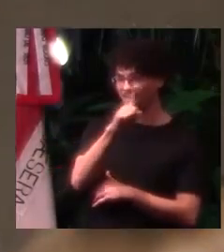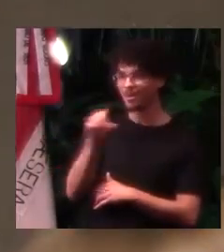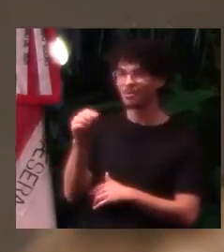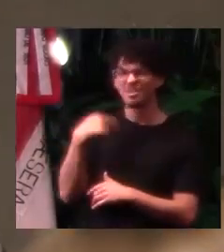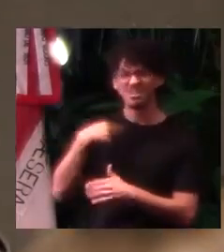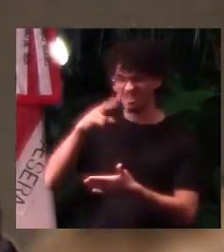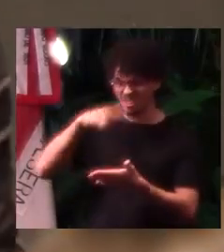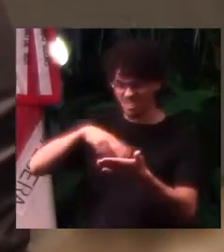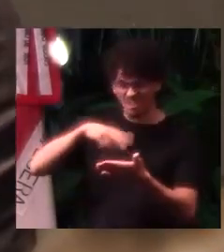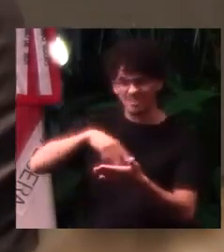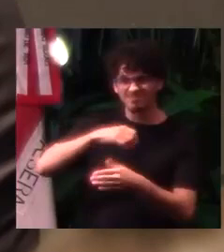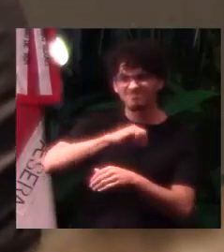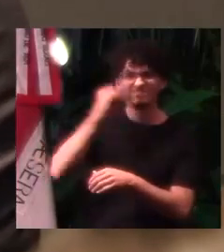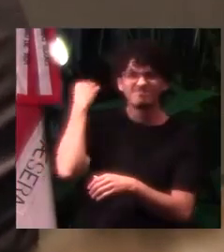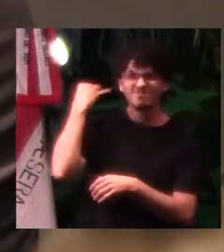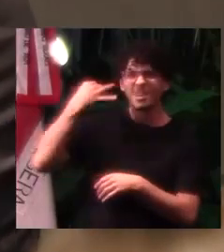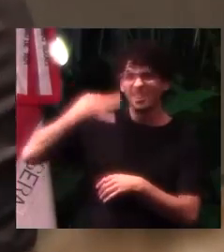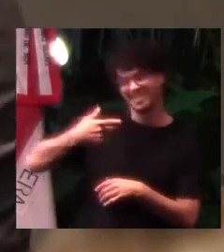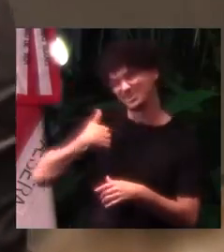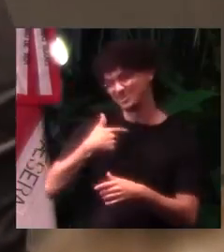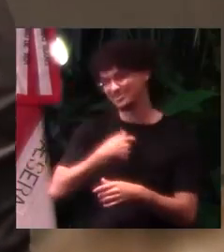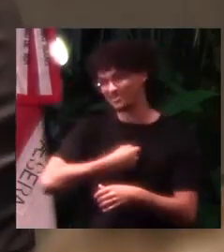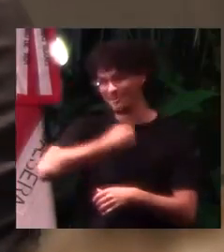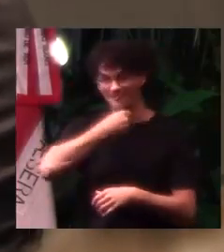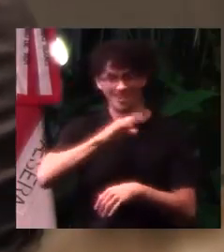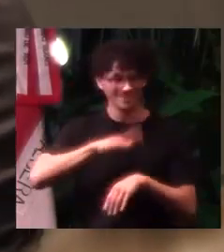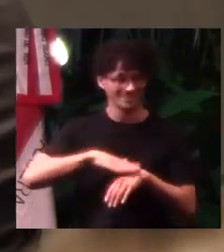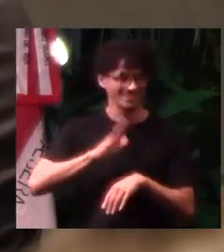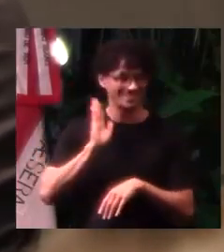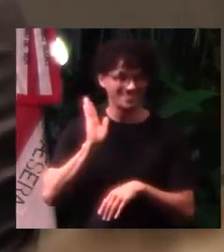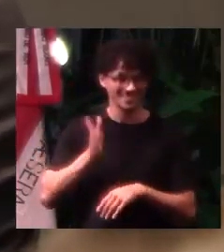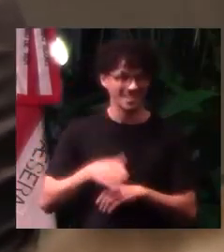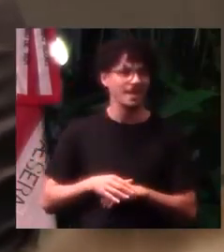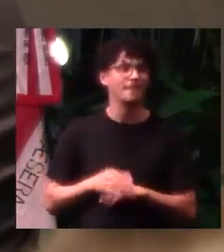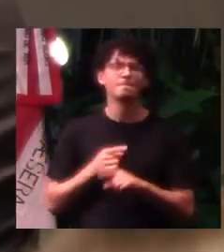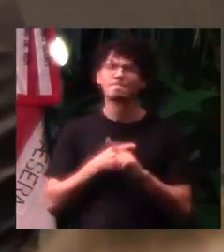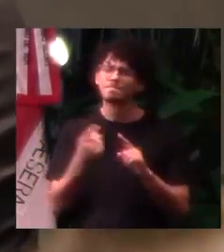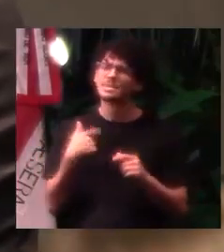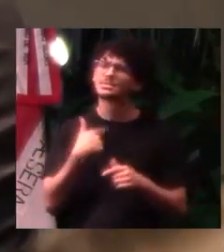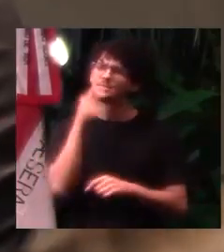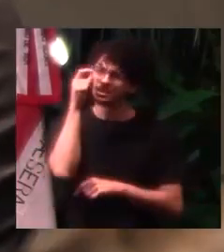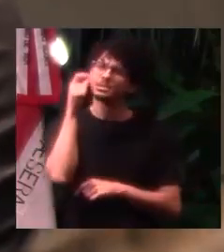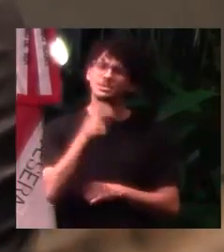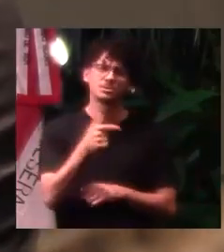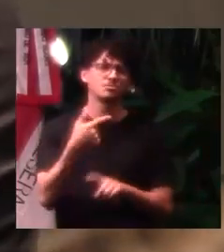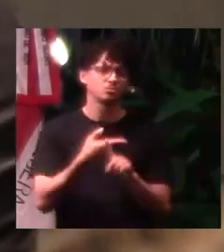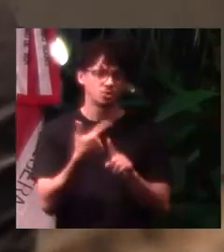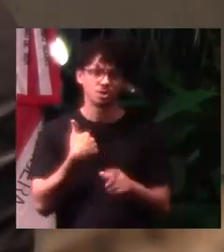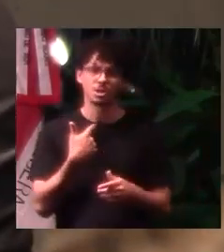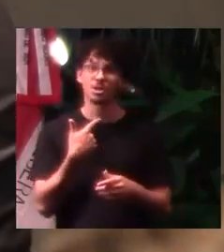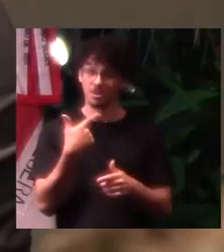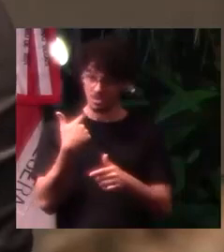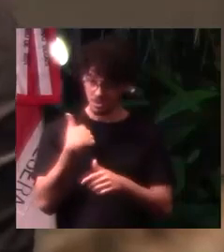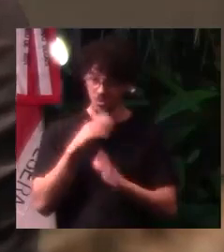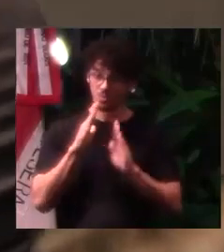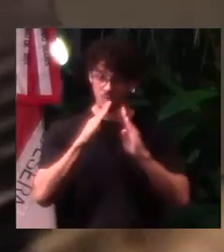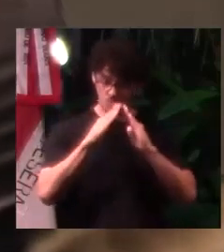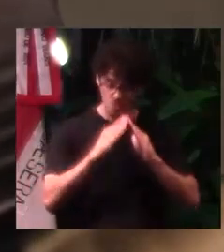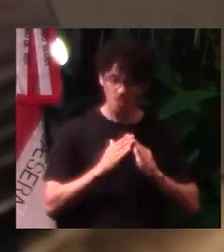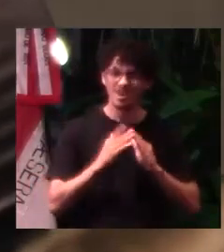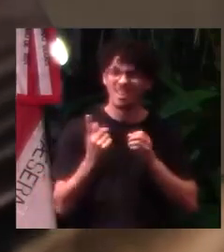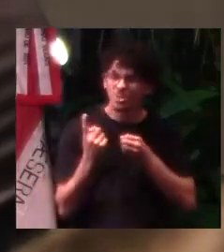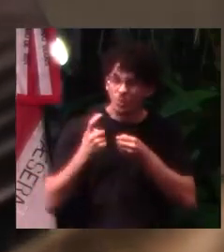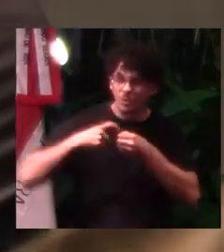Sou bem mais velho que a maioria de vocês aqui, né? E assim foi muito interessante, porque eu também morei no interior. E